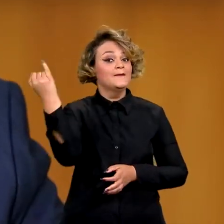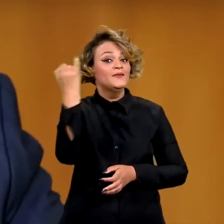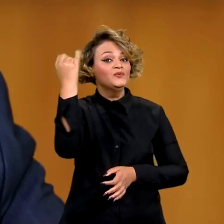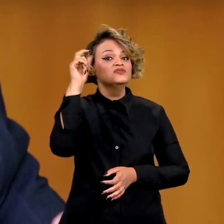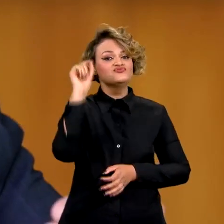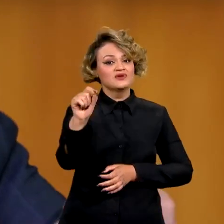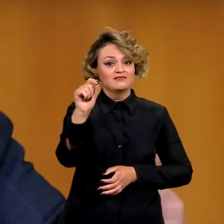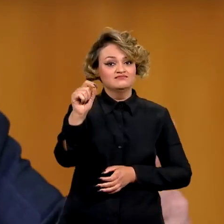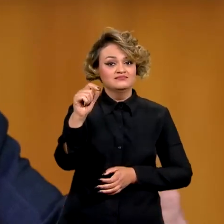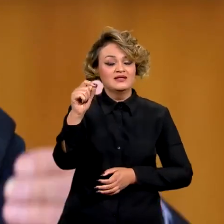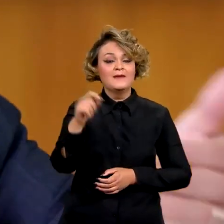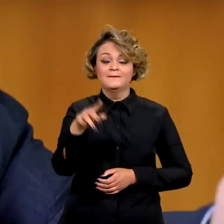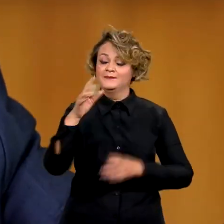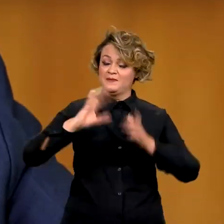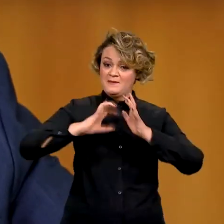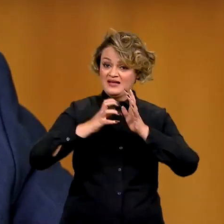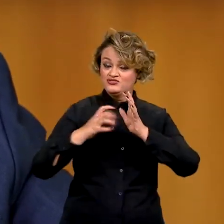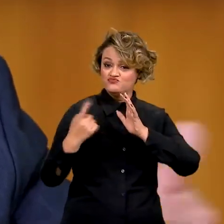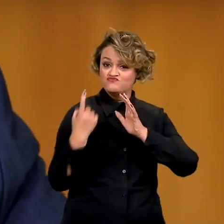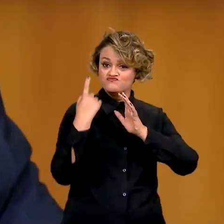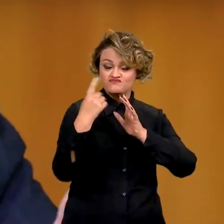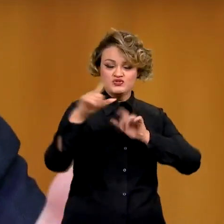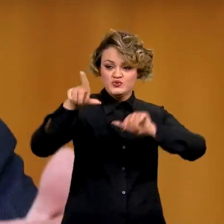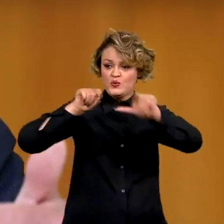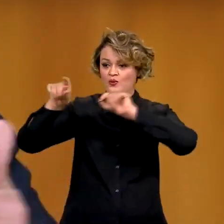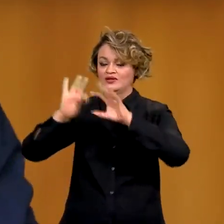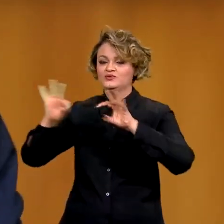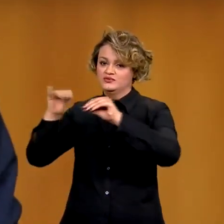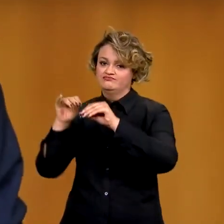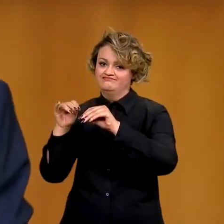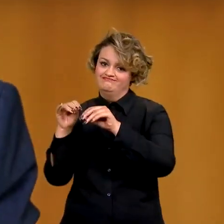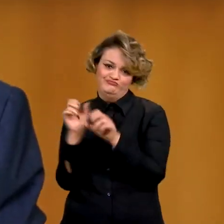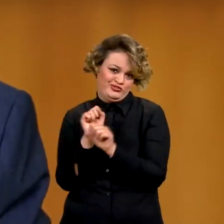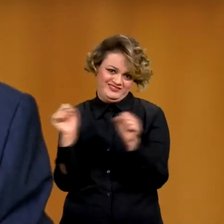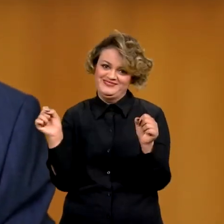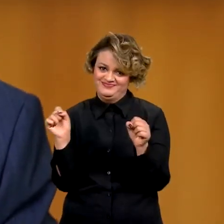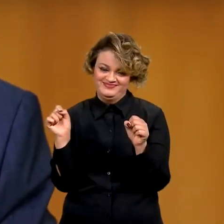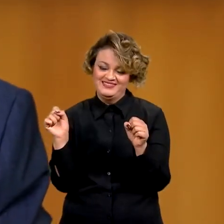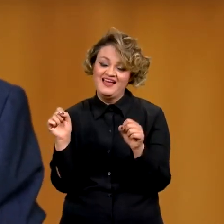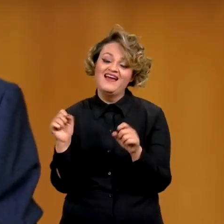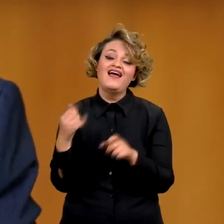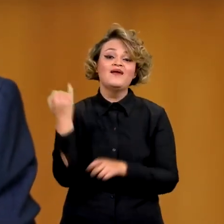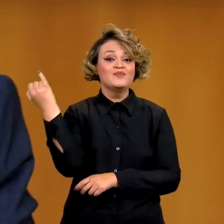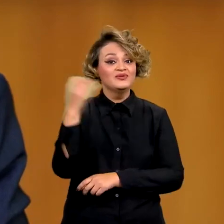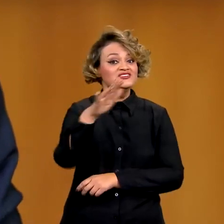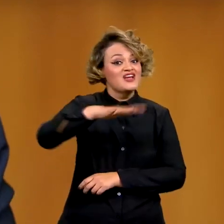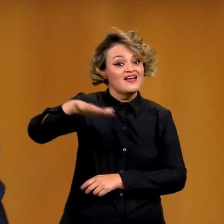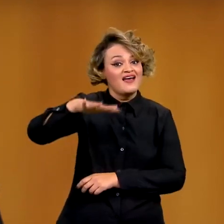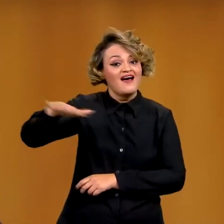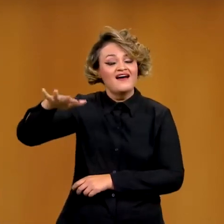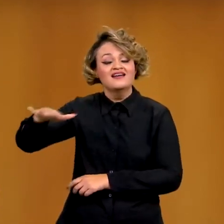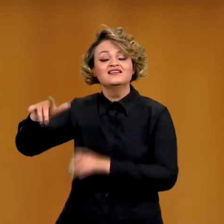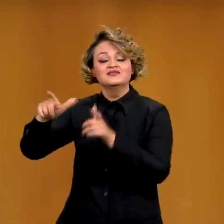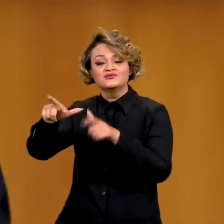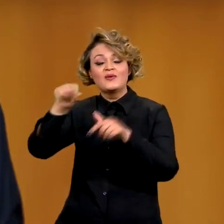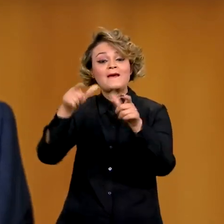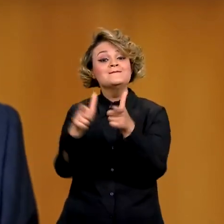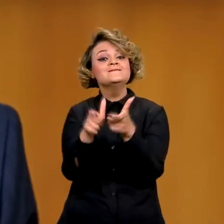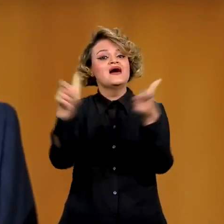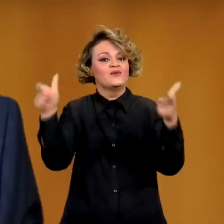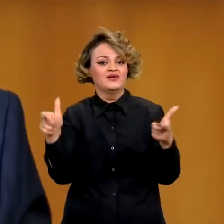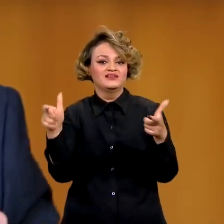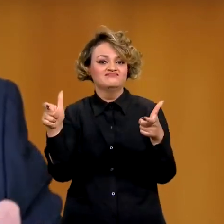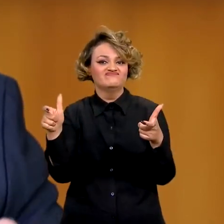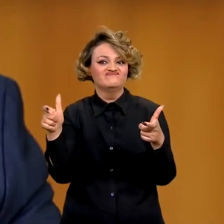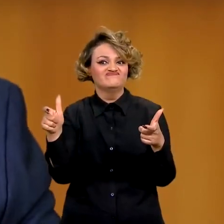é o seguinte seria importante um partido foi eleger todo mundo não é possível ter importante que o setor ele vai progressiva inteligência a maioria não